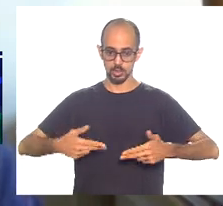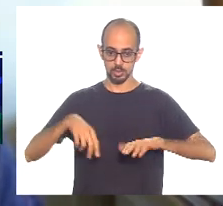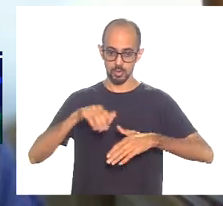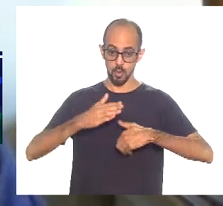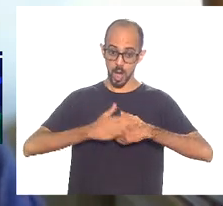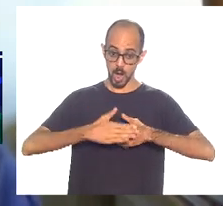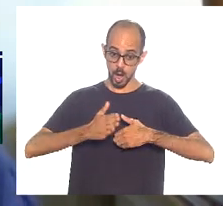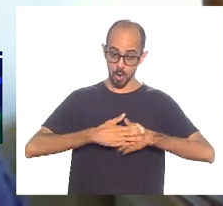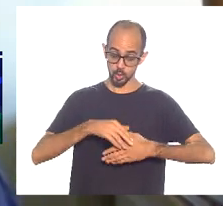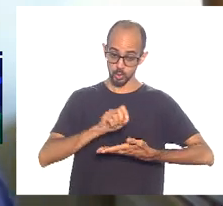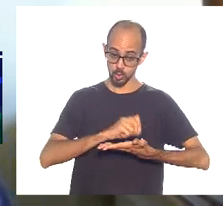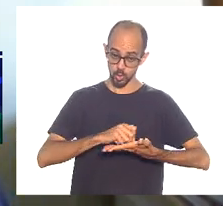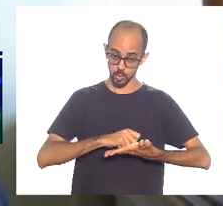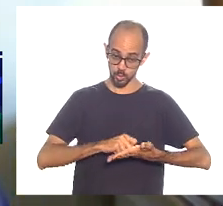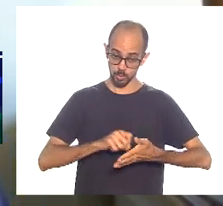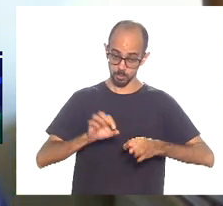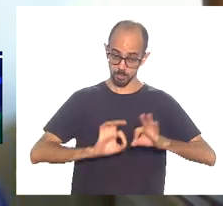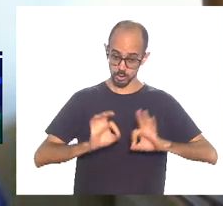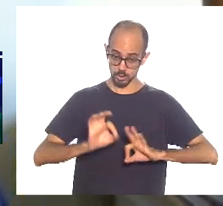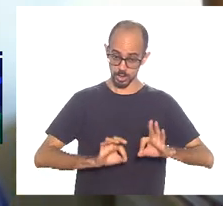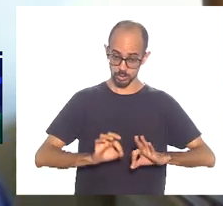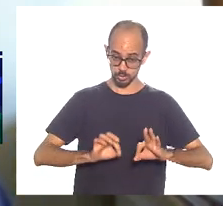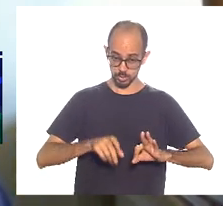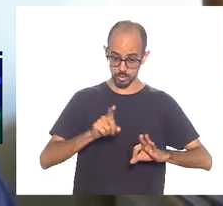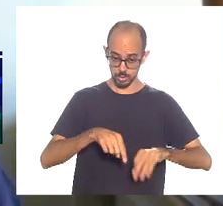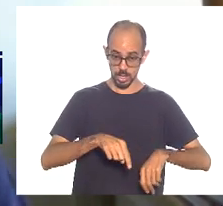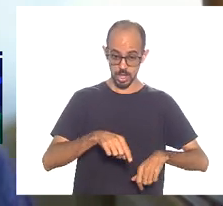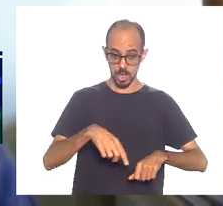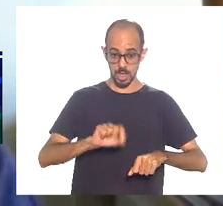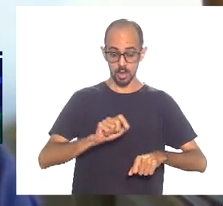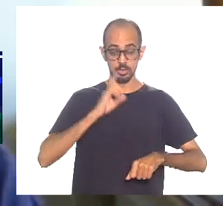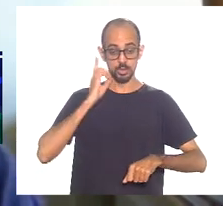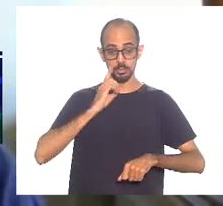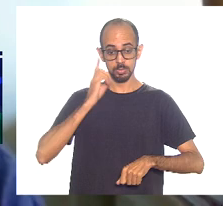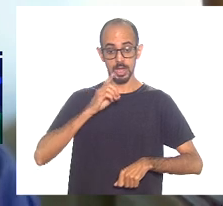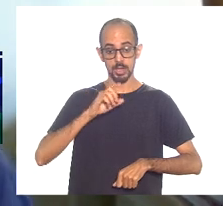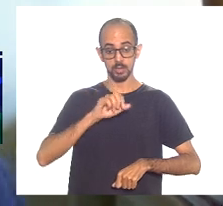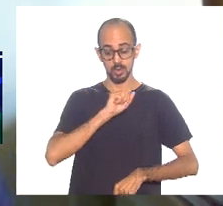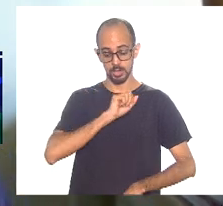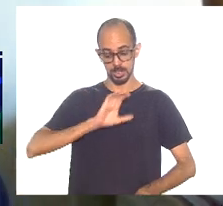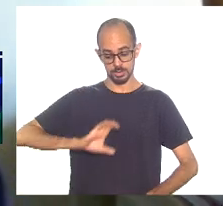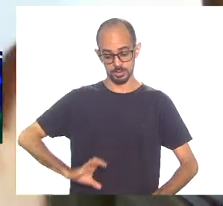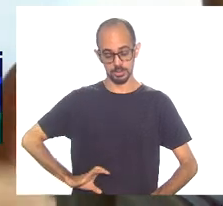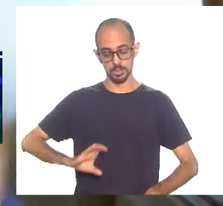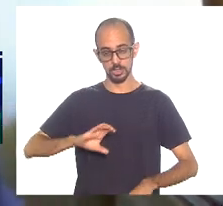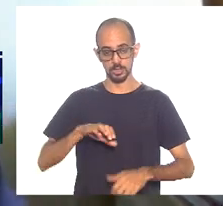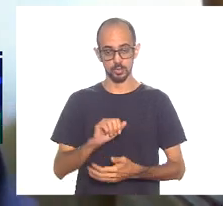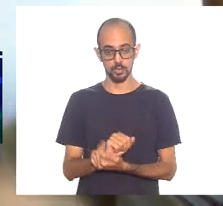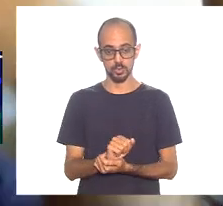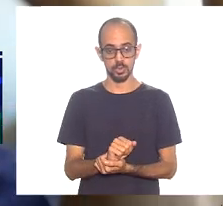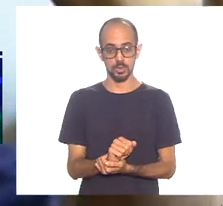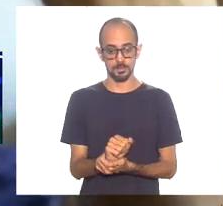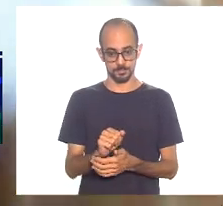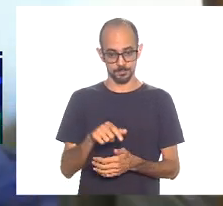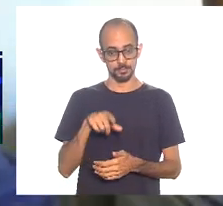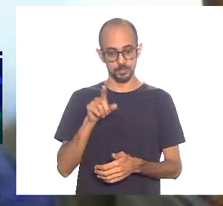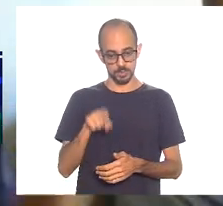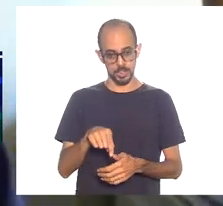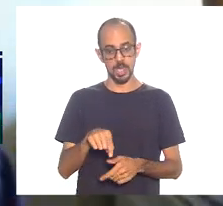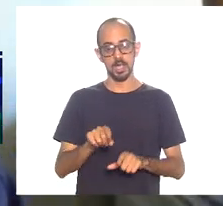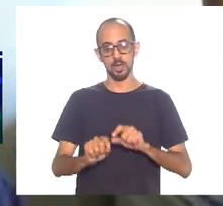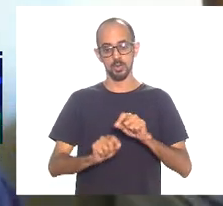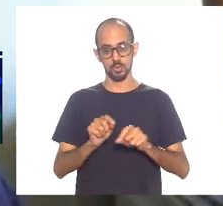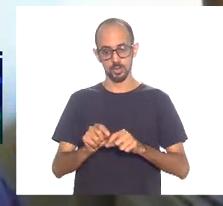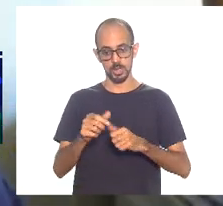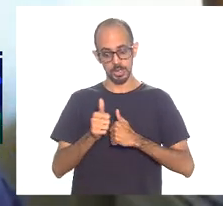projeto original foi deputado Márcio Deputado André Ceciliano e este Segue o roteiro